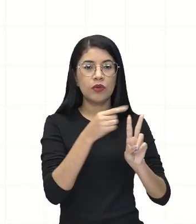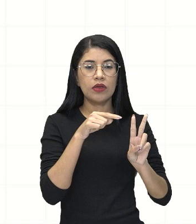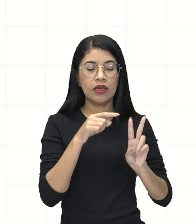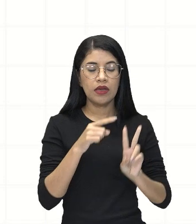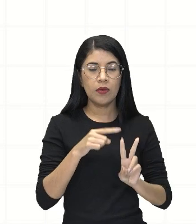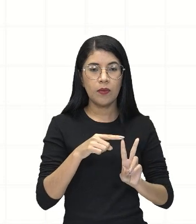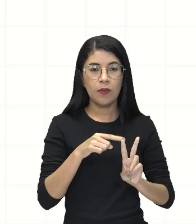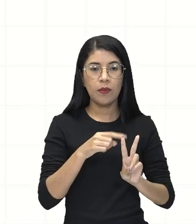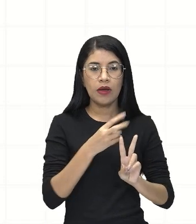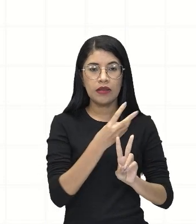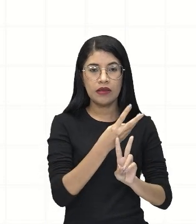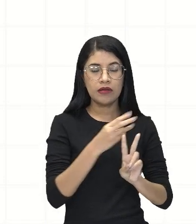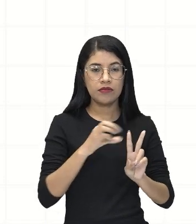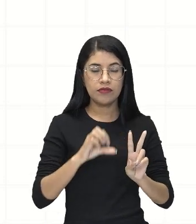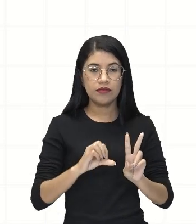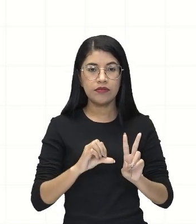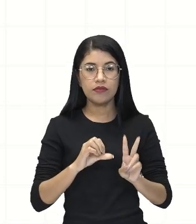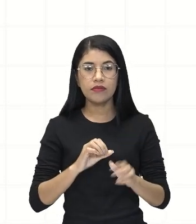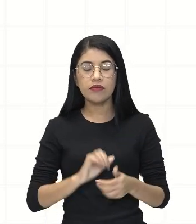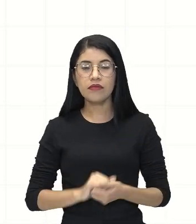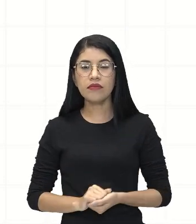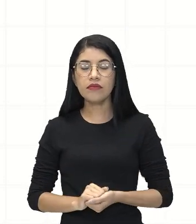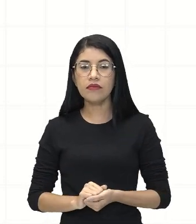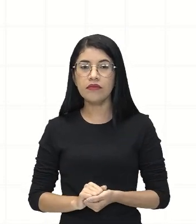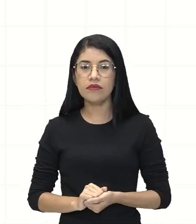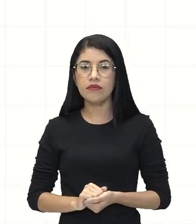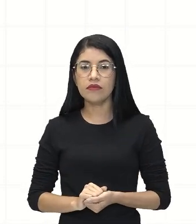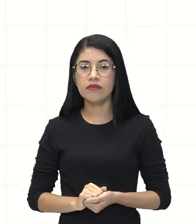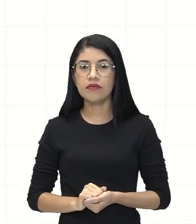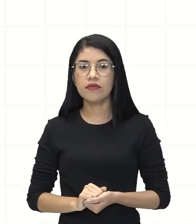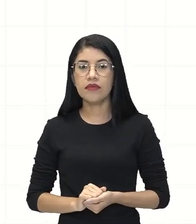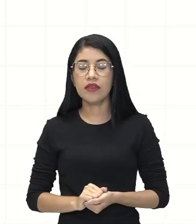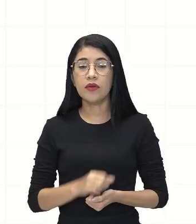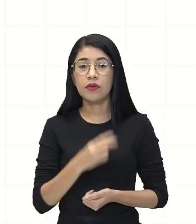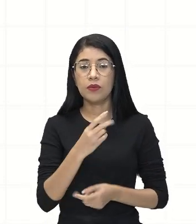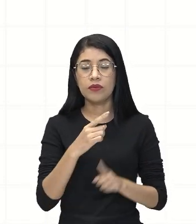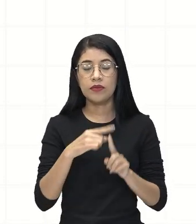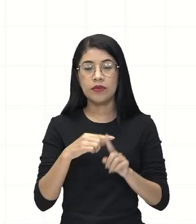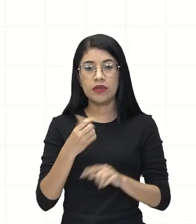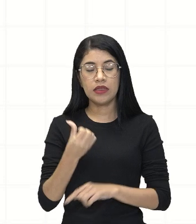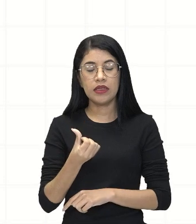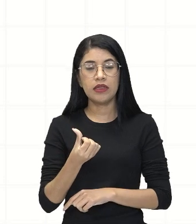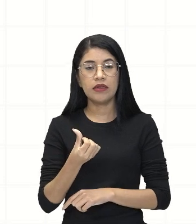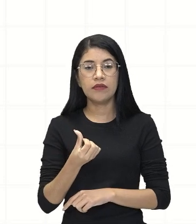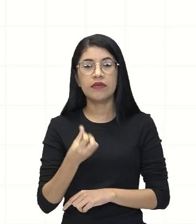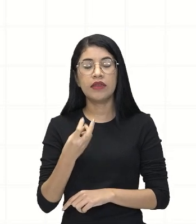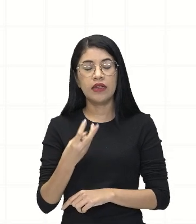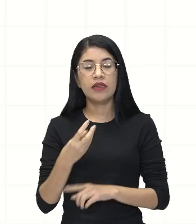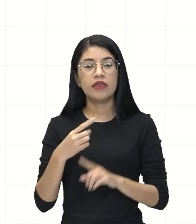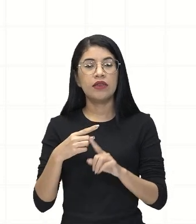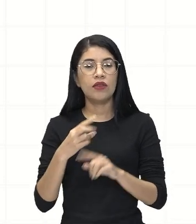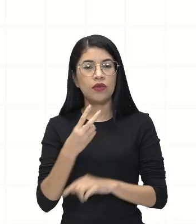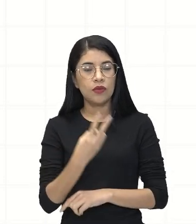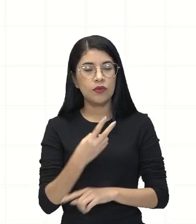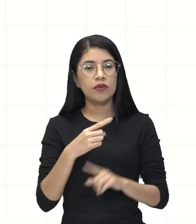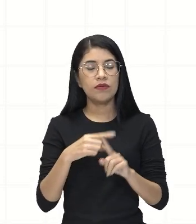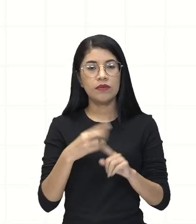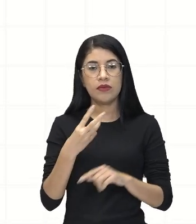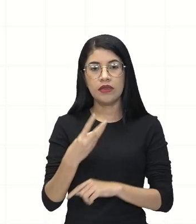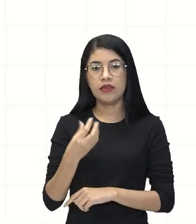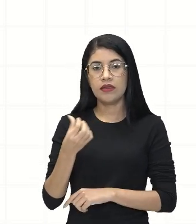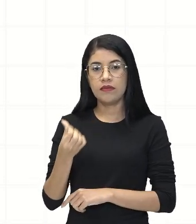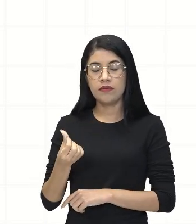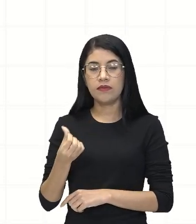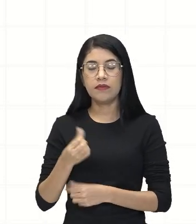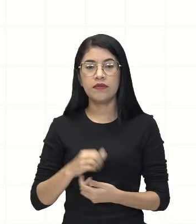6, certo? E 2 vezes 3 também é 6. Então, eu posso multiplicar os radicais aqui, ó,